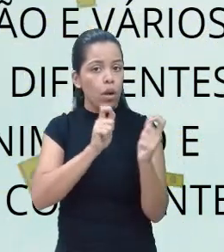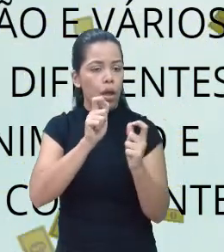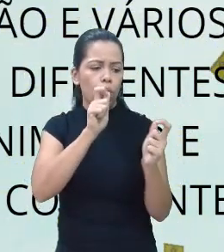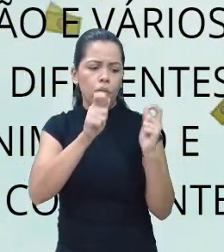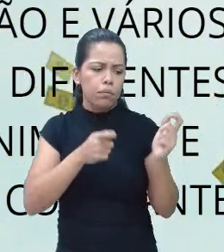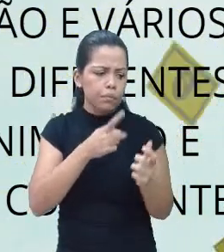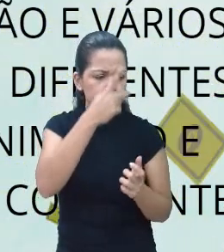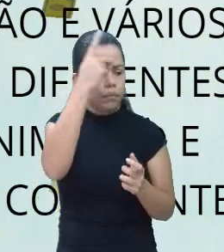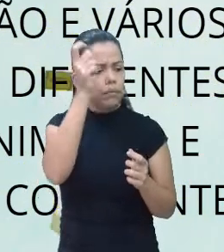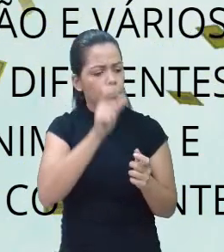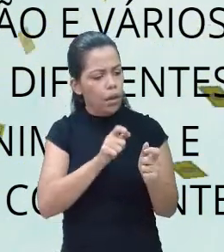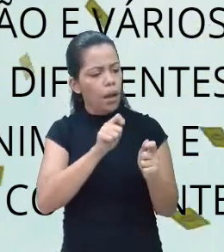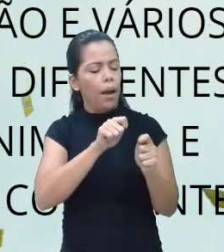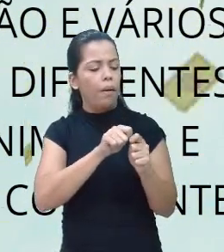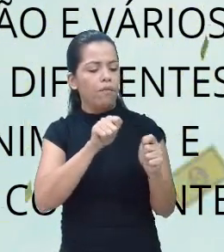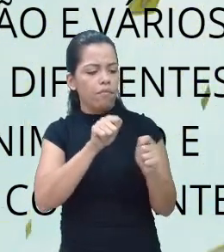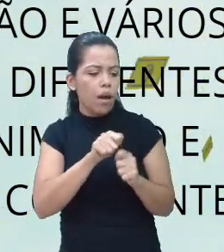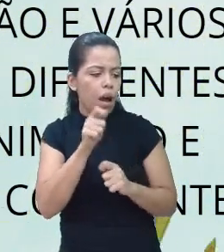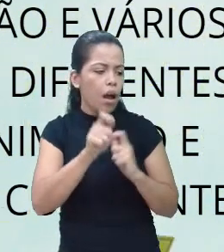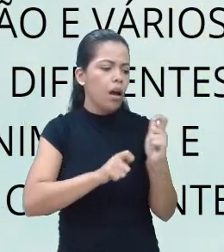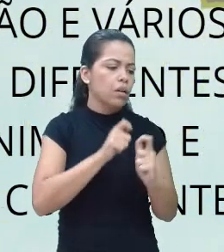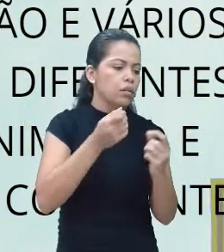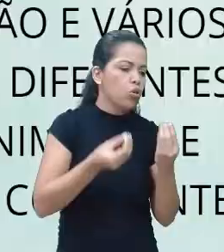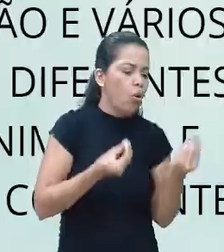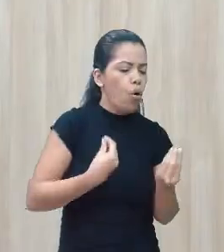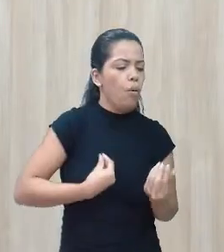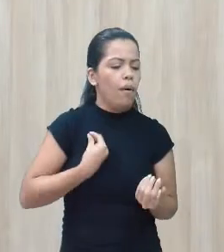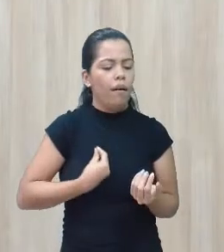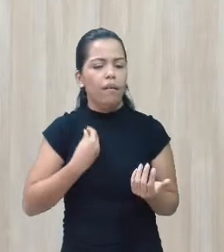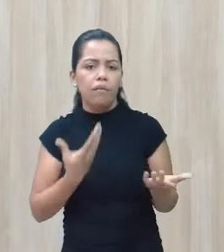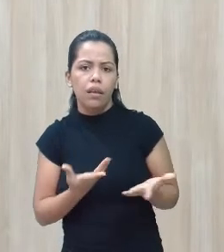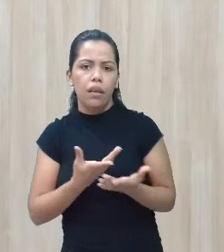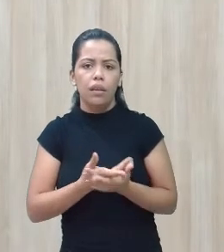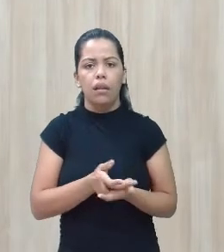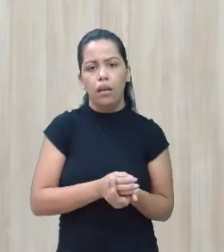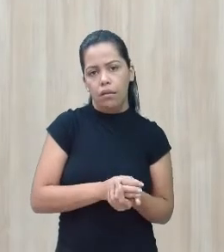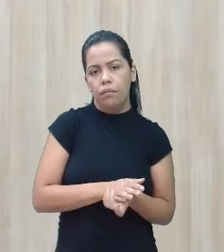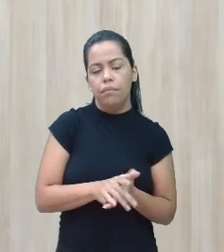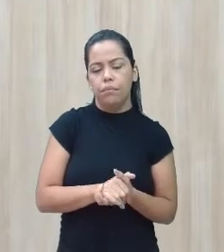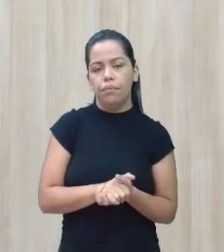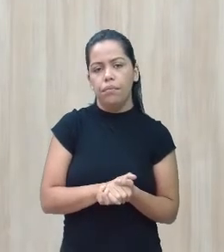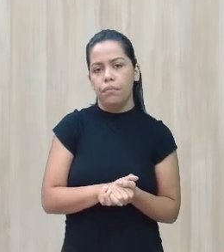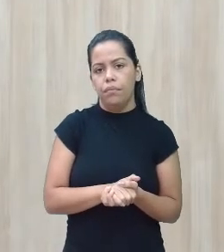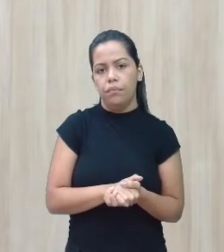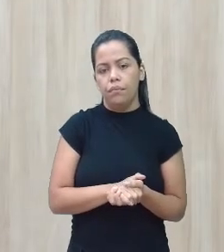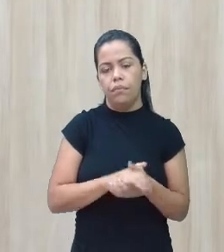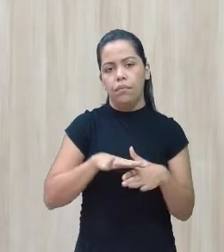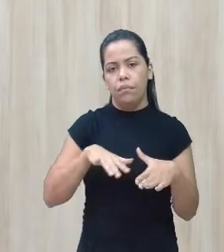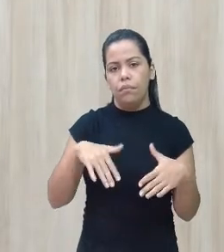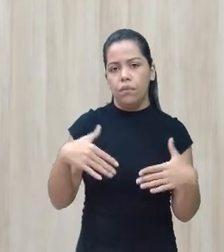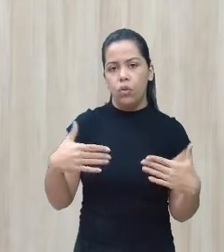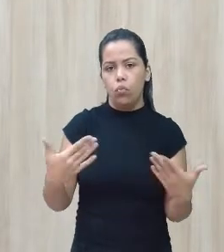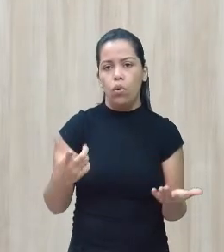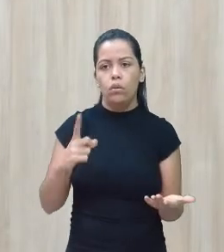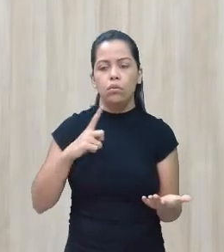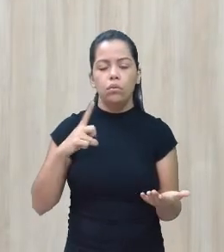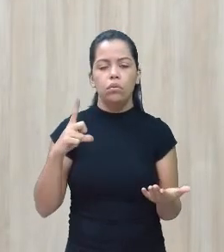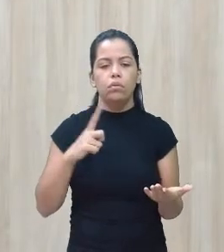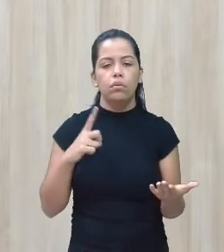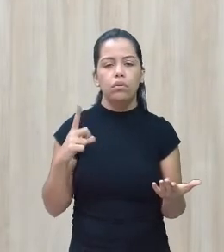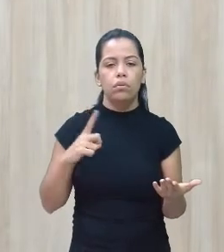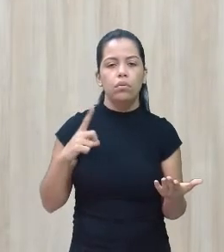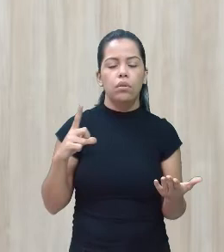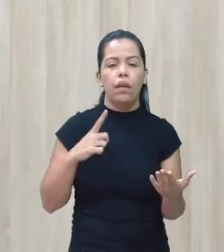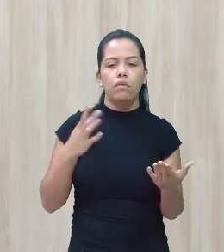esse termo novo, que muita gente já utiliza com bastante propriedade, é comum que a ostentação exista nesse meio. Por